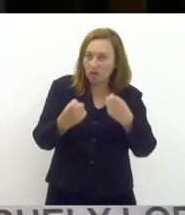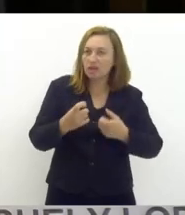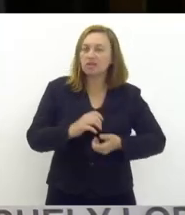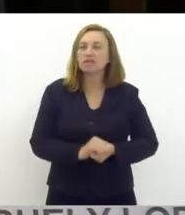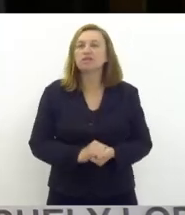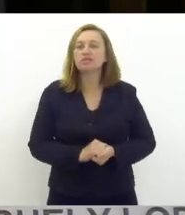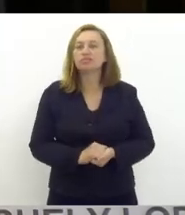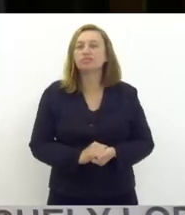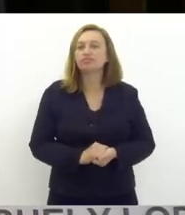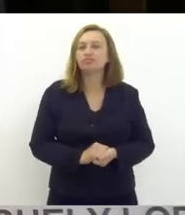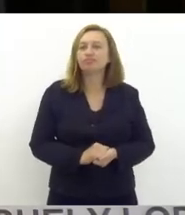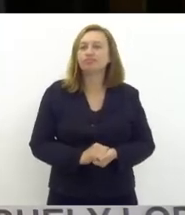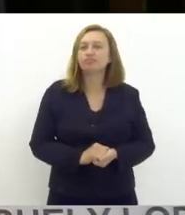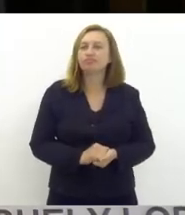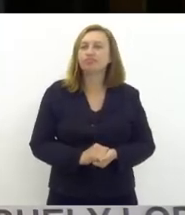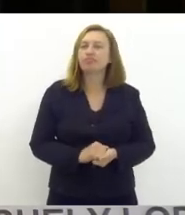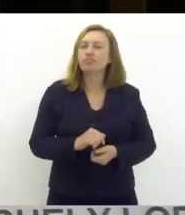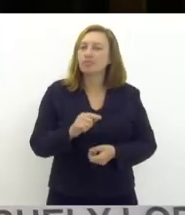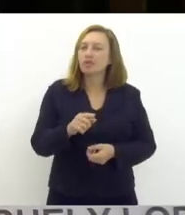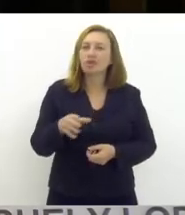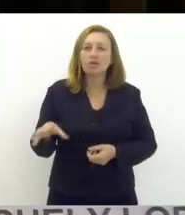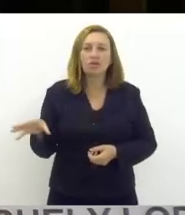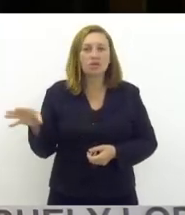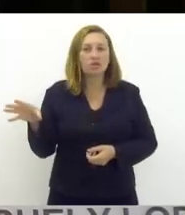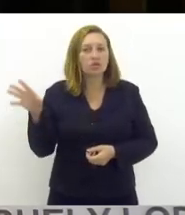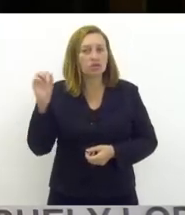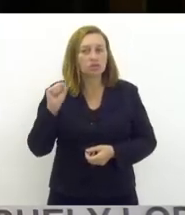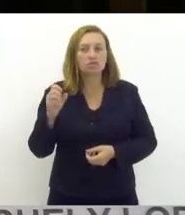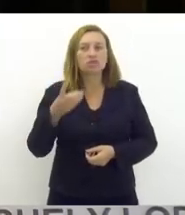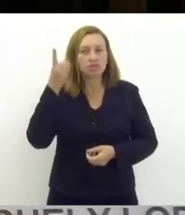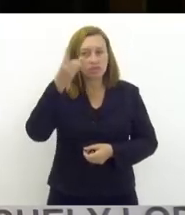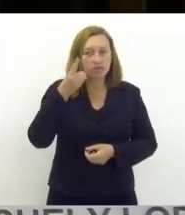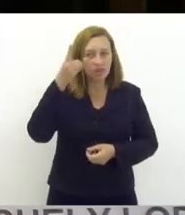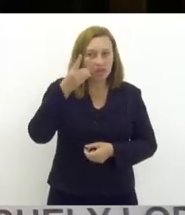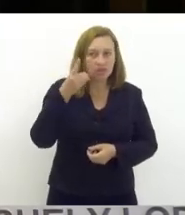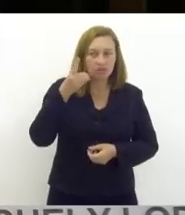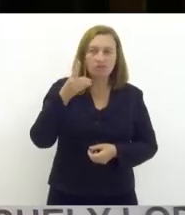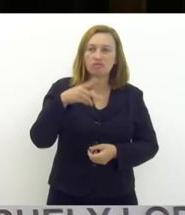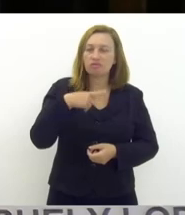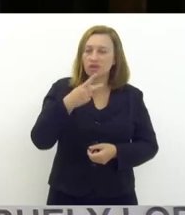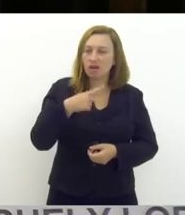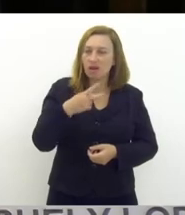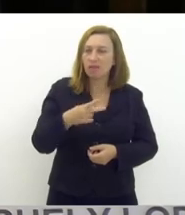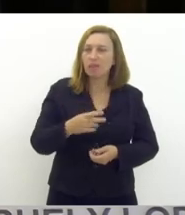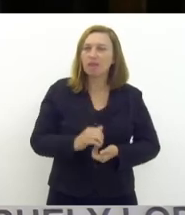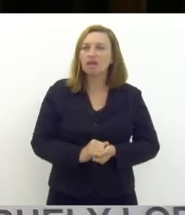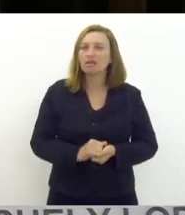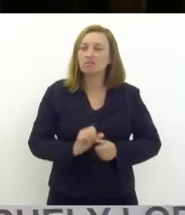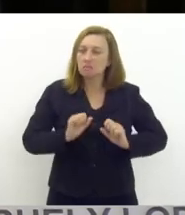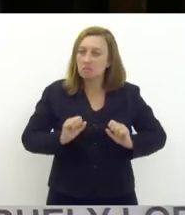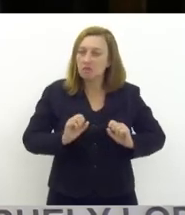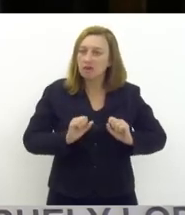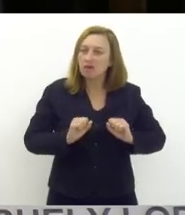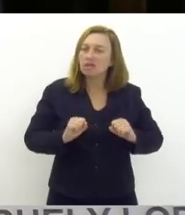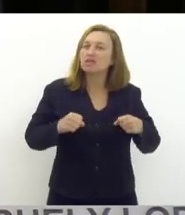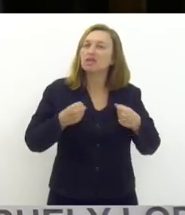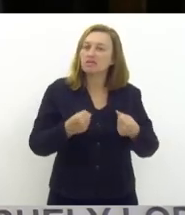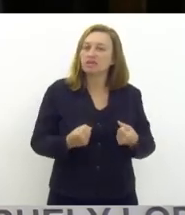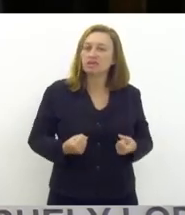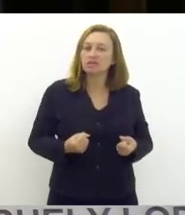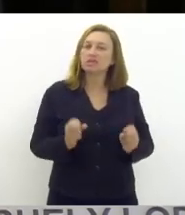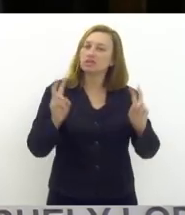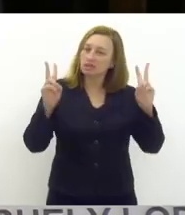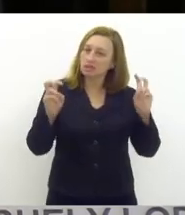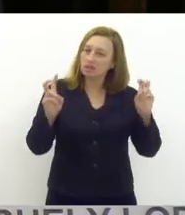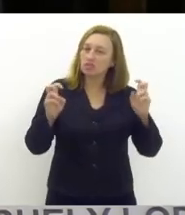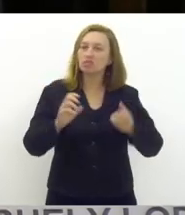e aqui de público eu escuto o nosso Deputado dizer que ela é uma defensora desta causa se ela é